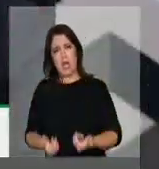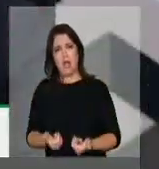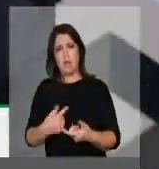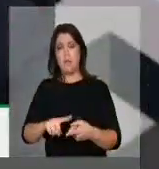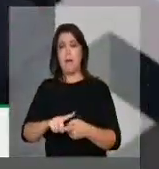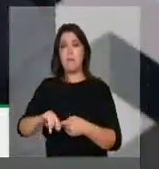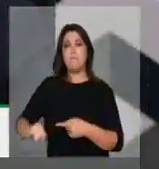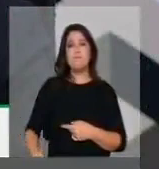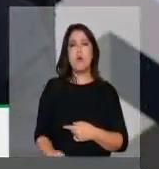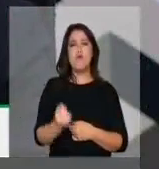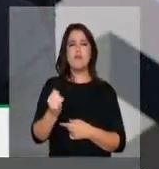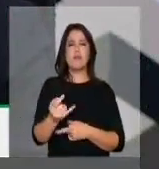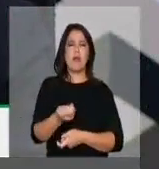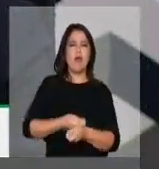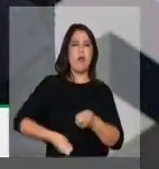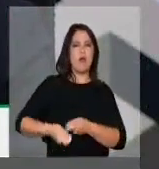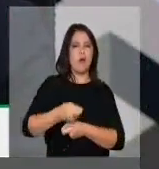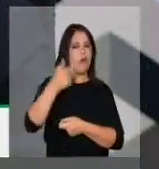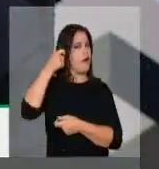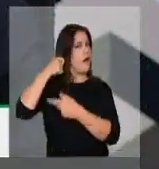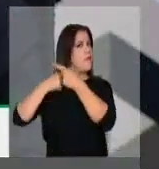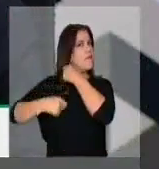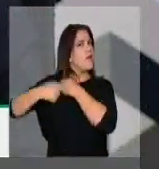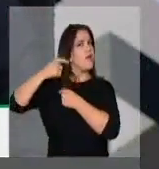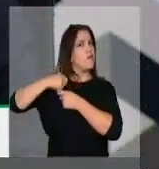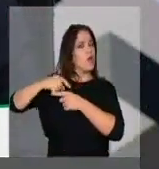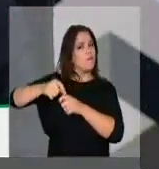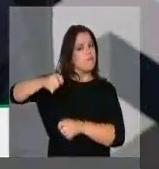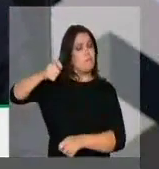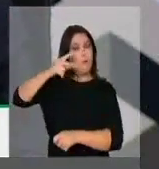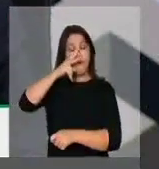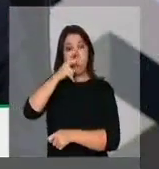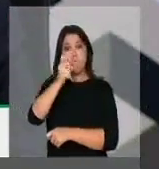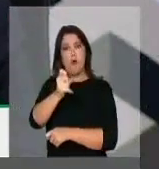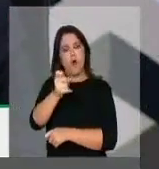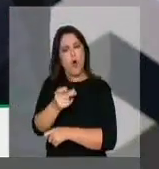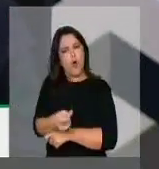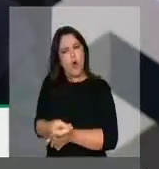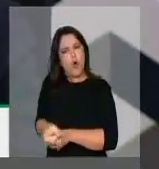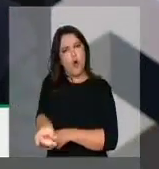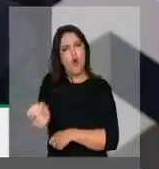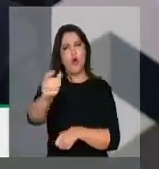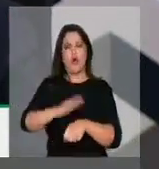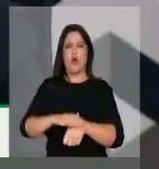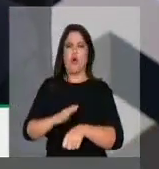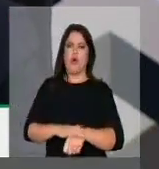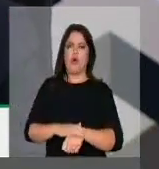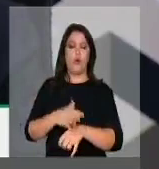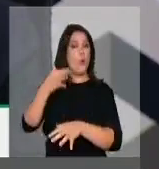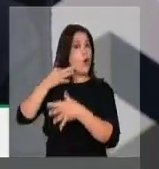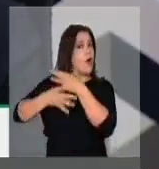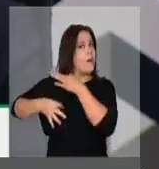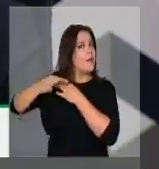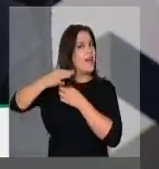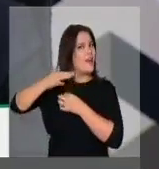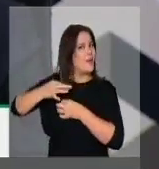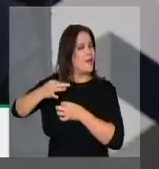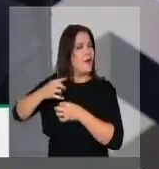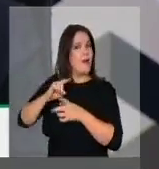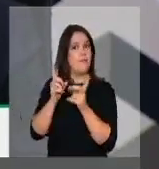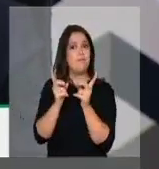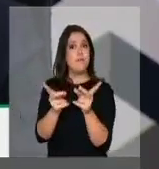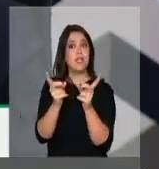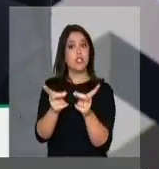porque encontraram um aproveitamento econômico para o cabelo humano. Ele é uma fibra poderosa, duradoura e assim por diante. E o cabelo humano